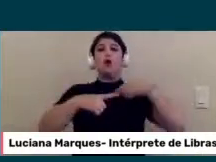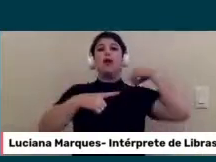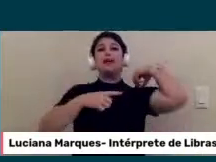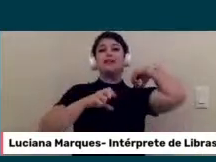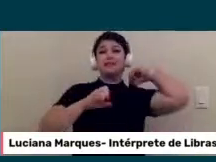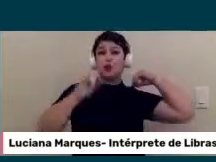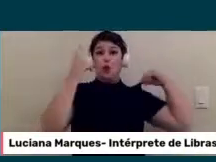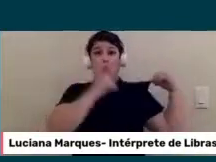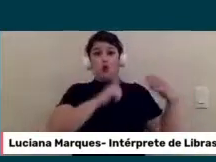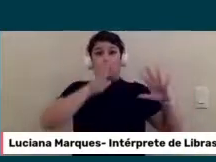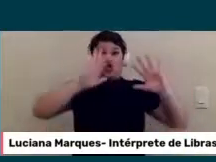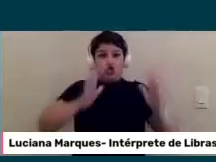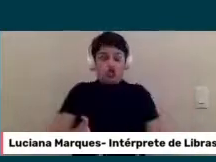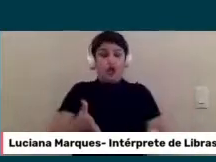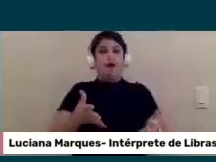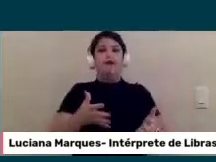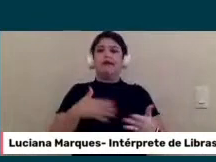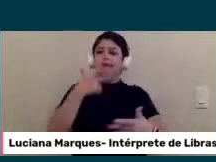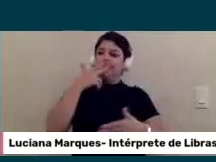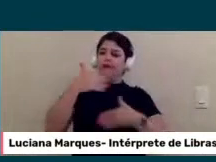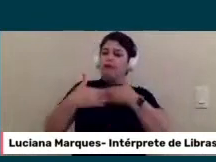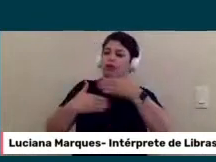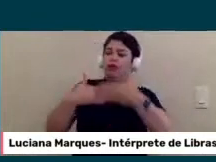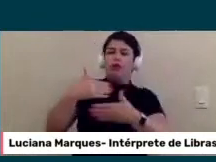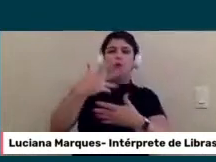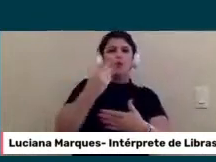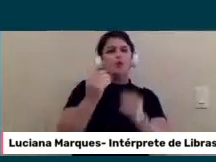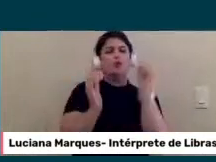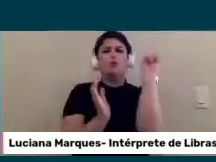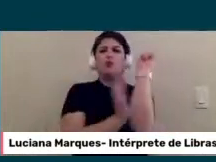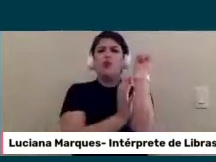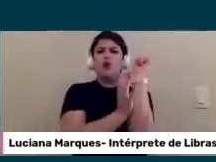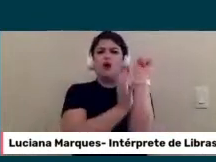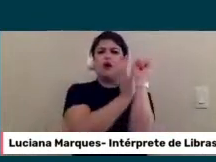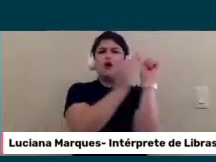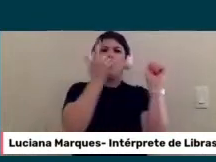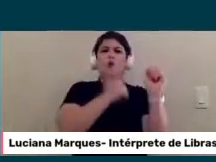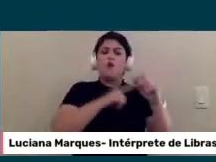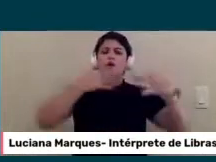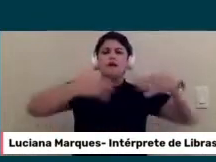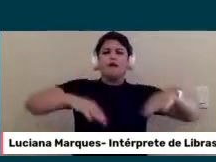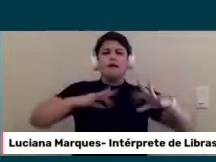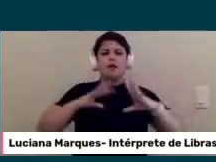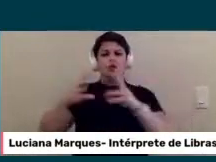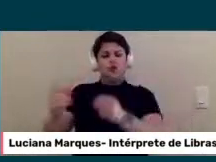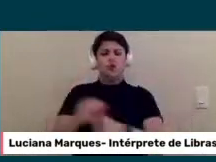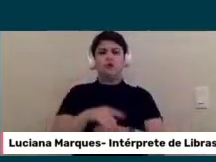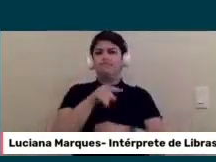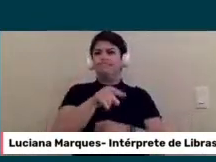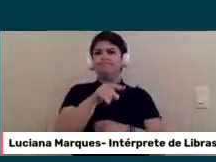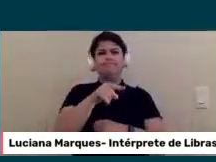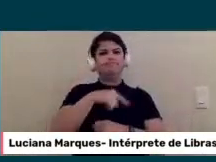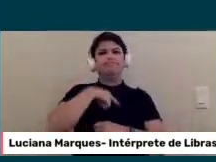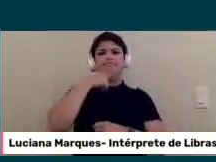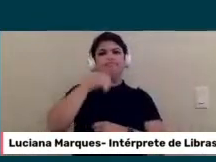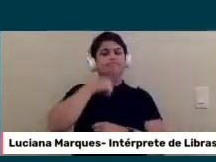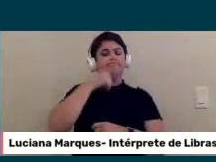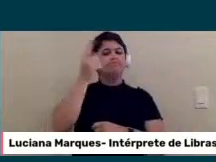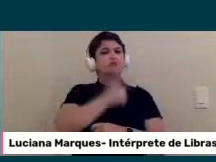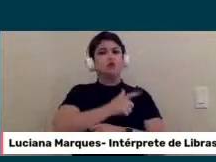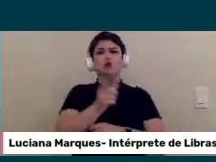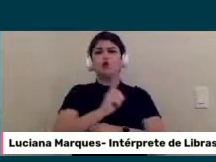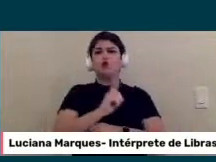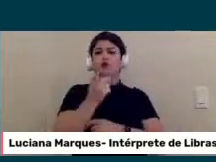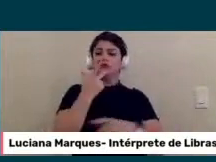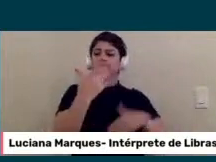desenvolve, é um processo quase burocrático para fazer acontecer. Ele não consegue acontecer normalmente no dia a dia